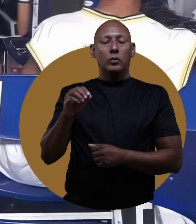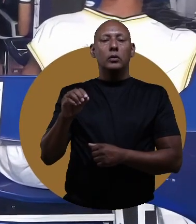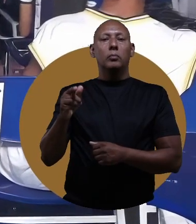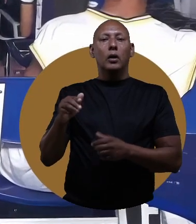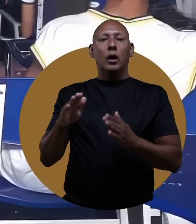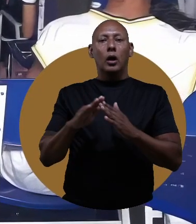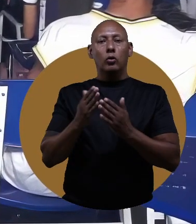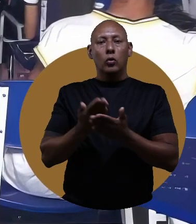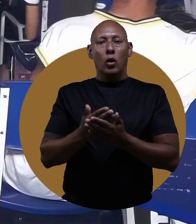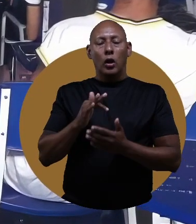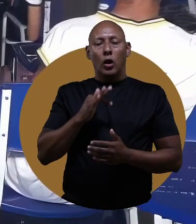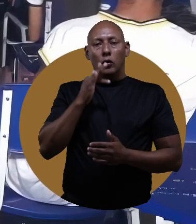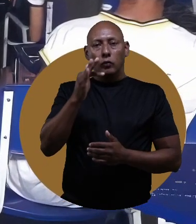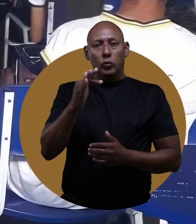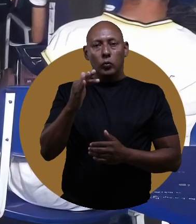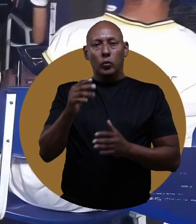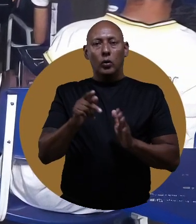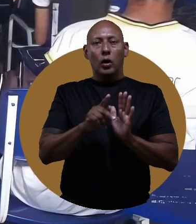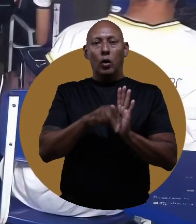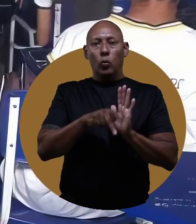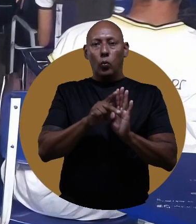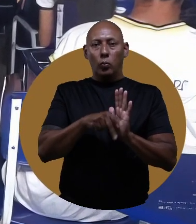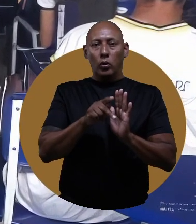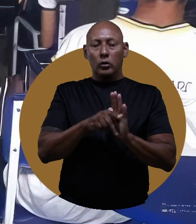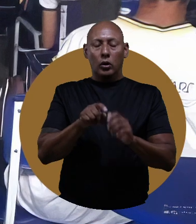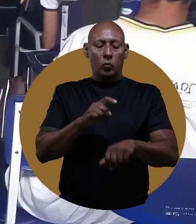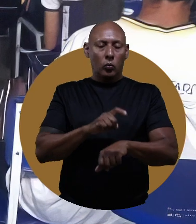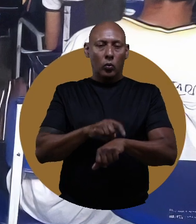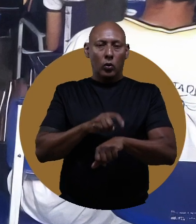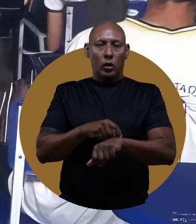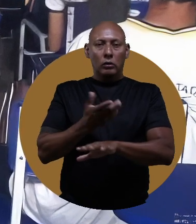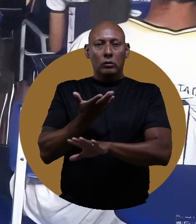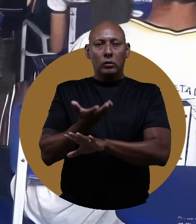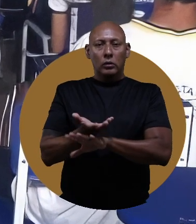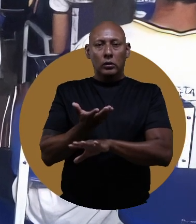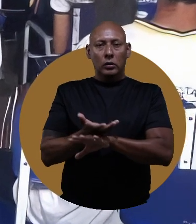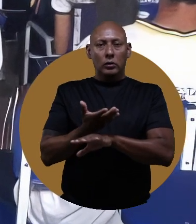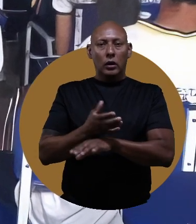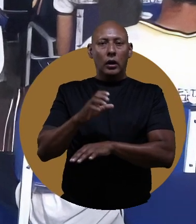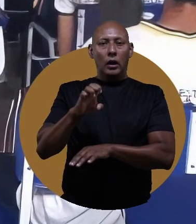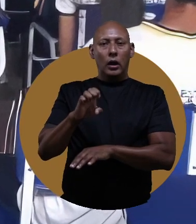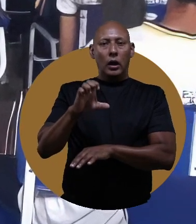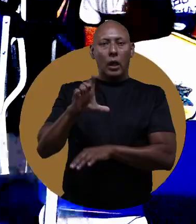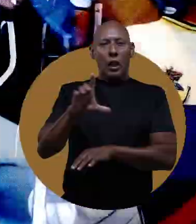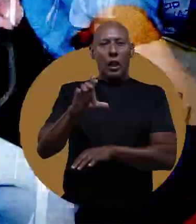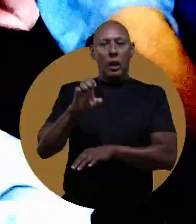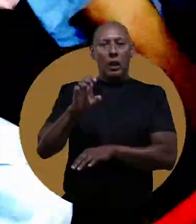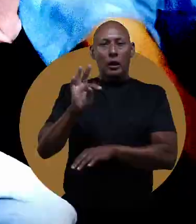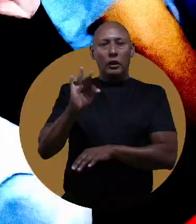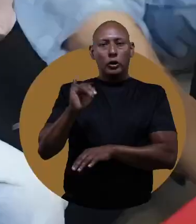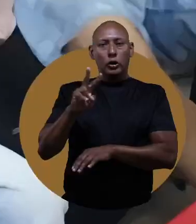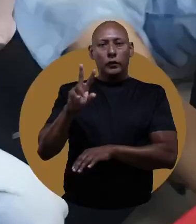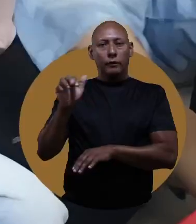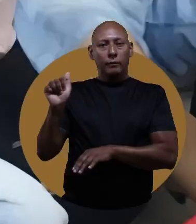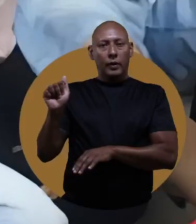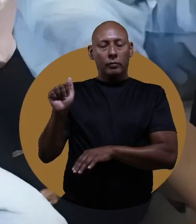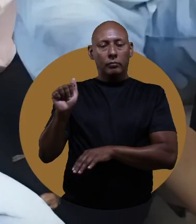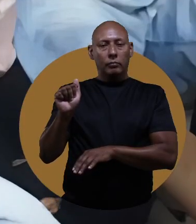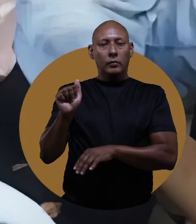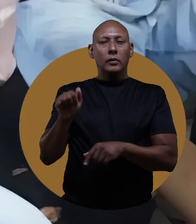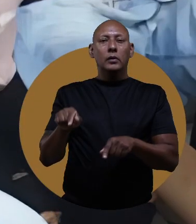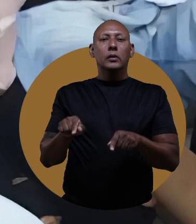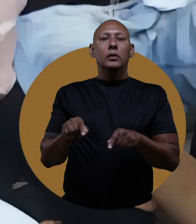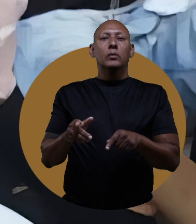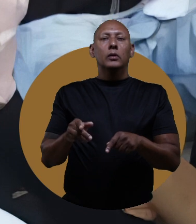desenvolver o projeto nessas escolas em horários das disciplinas eletivas. E